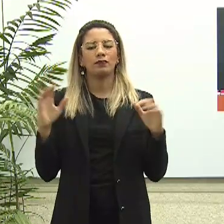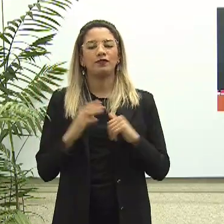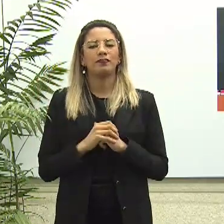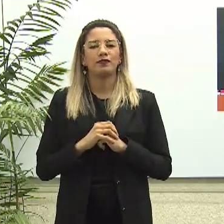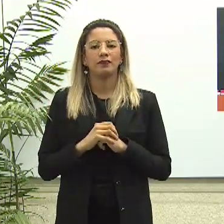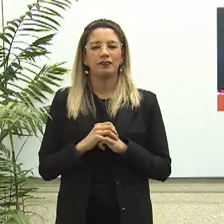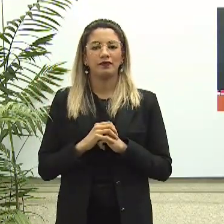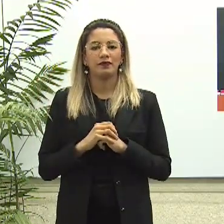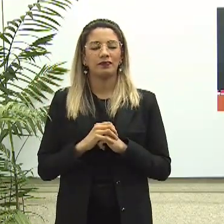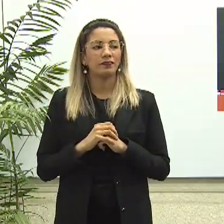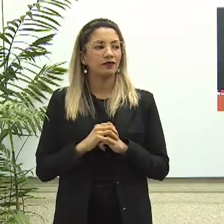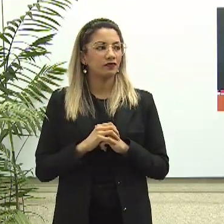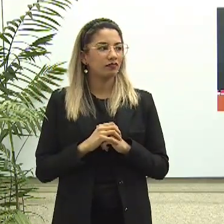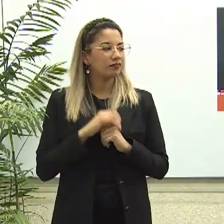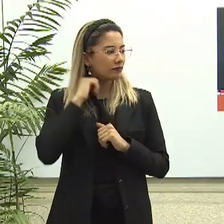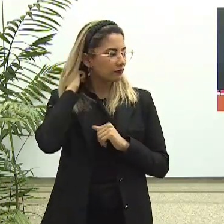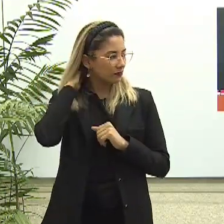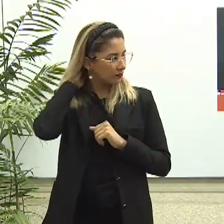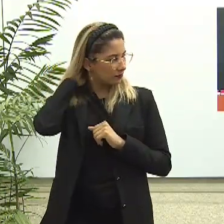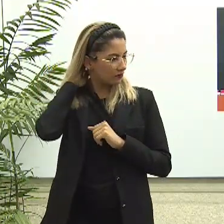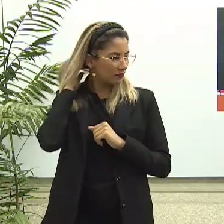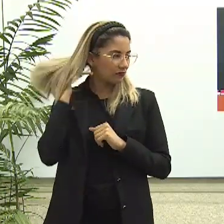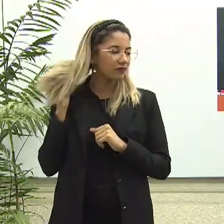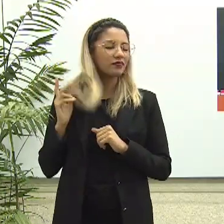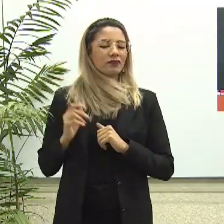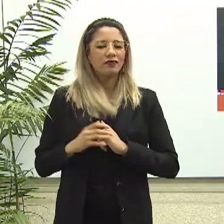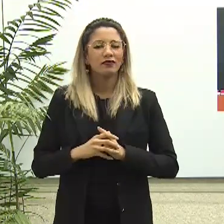viu caiu o meu Rosário